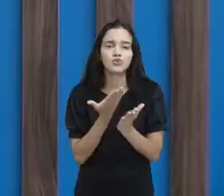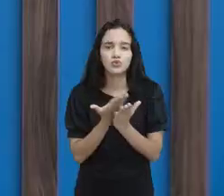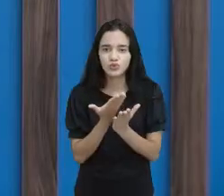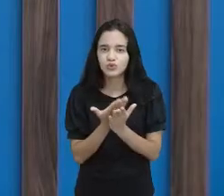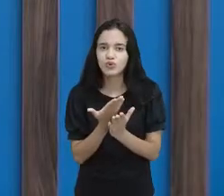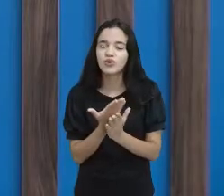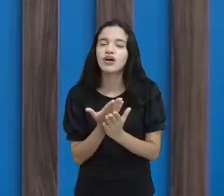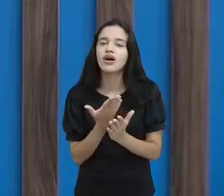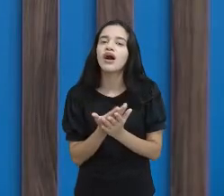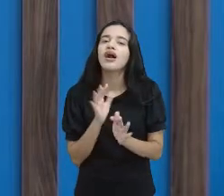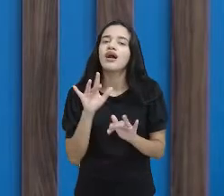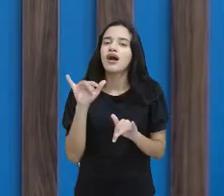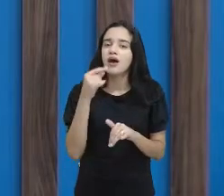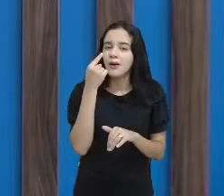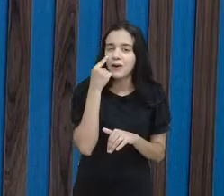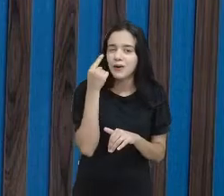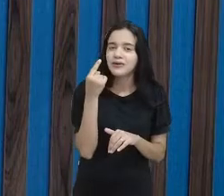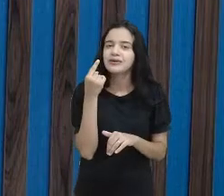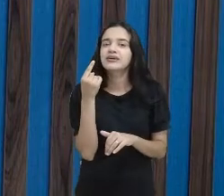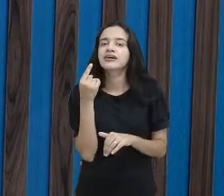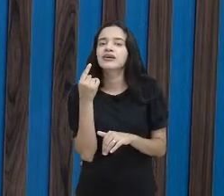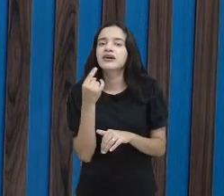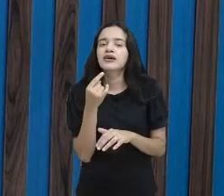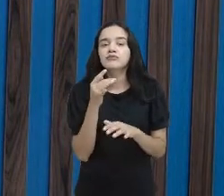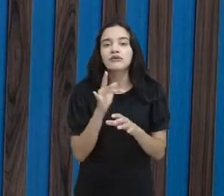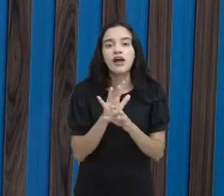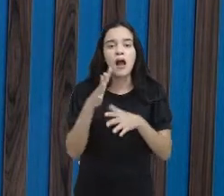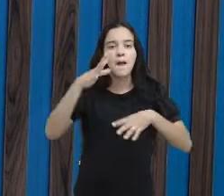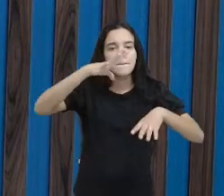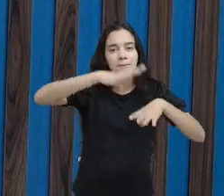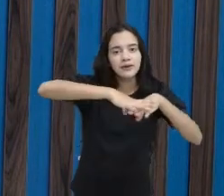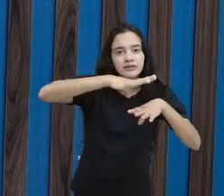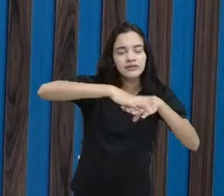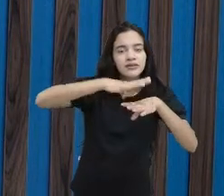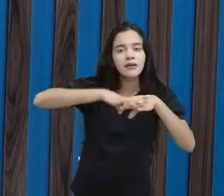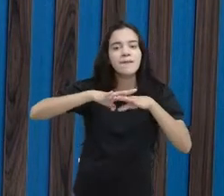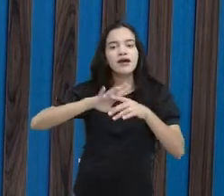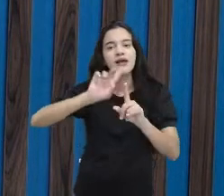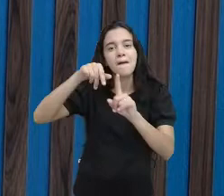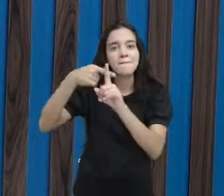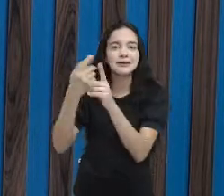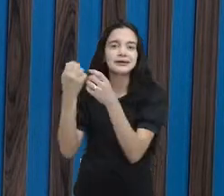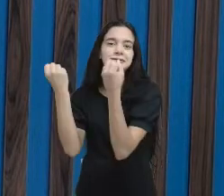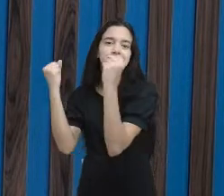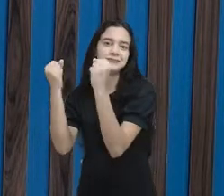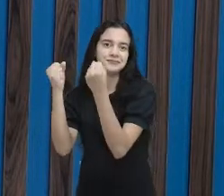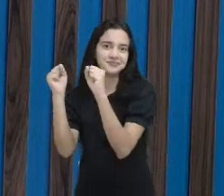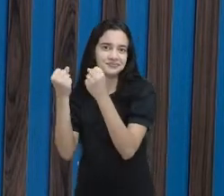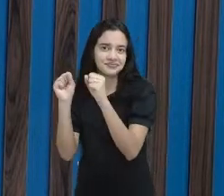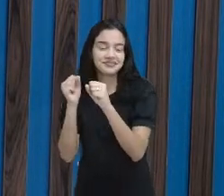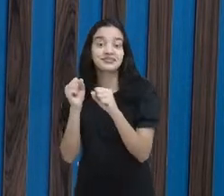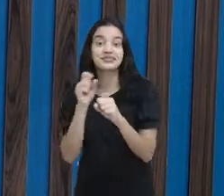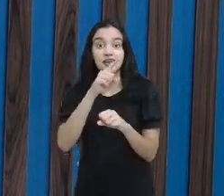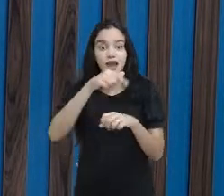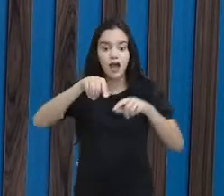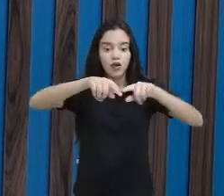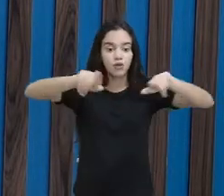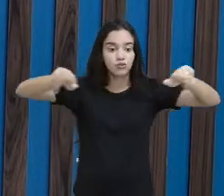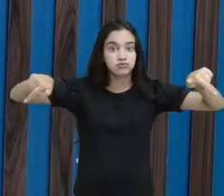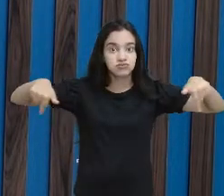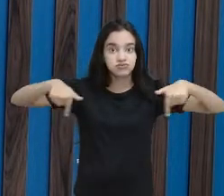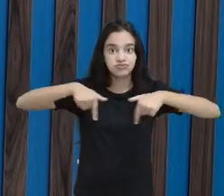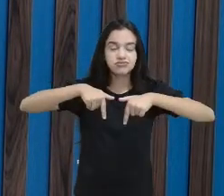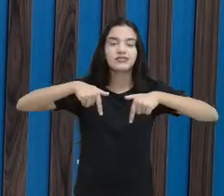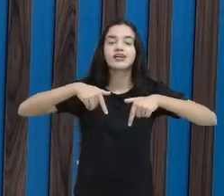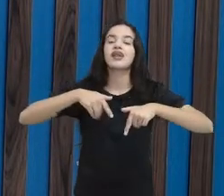né, essa interdisciplinaridade, juntar aí a matemática com a educação física, de repente ir lá na sua quadra com o seu professor